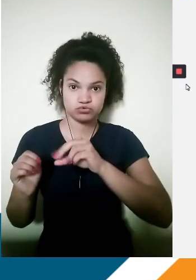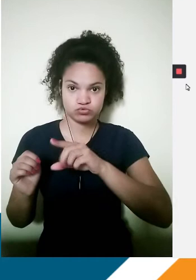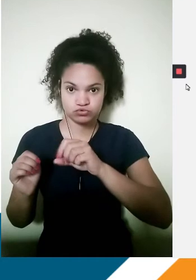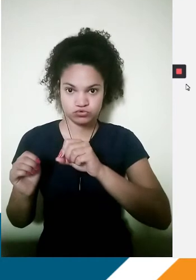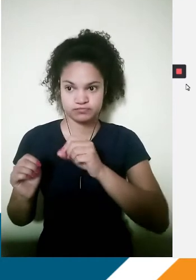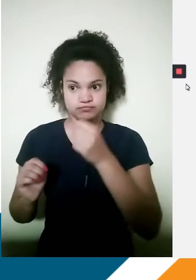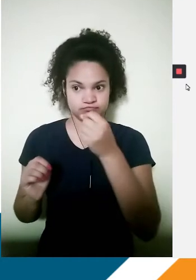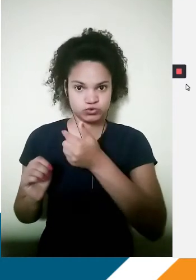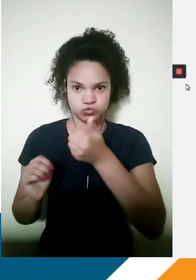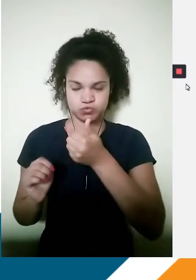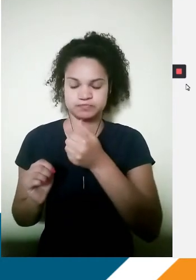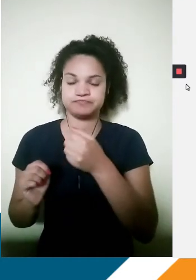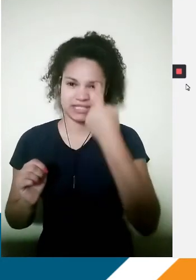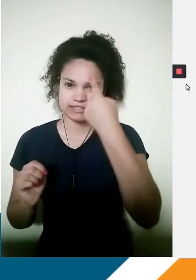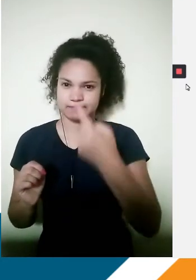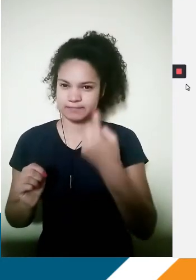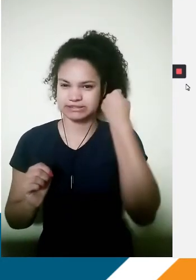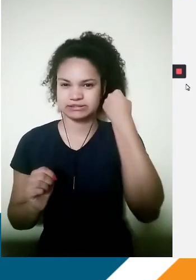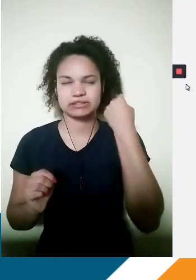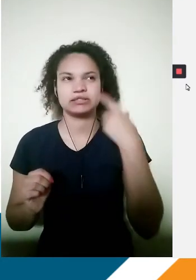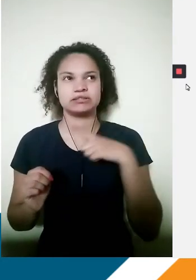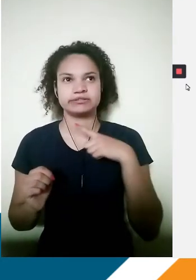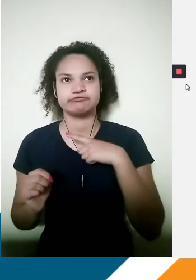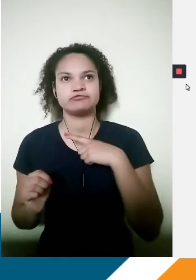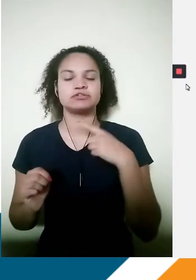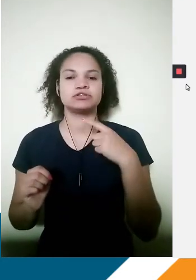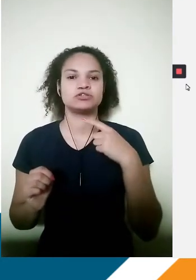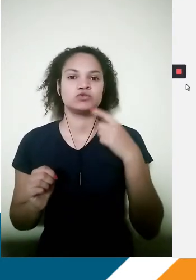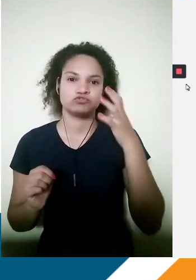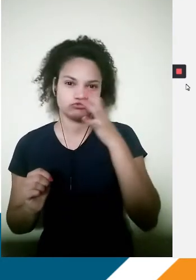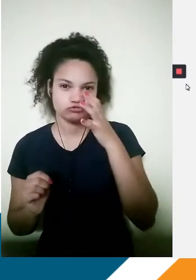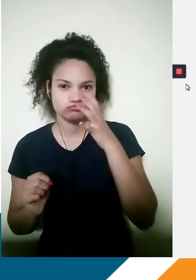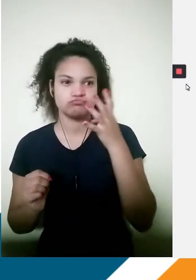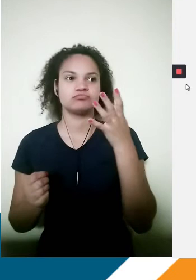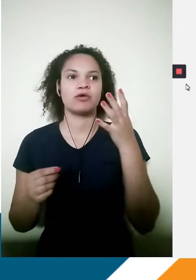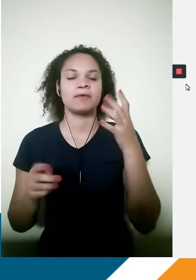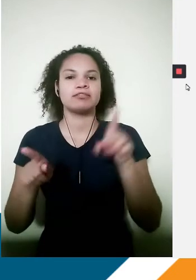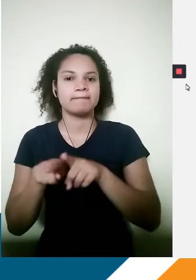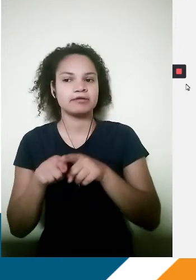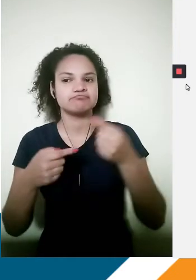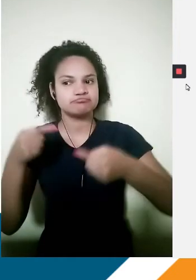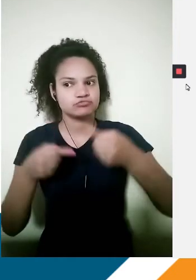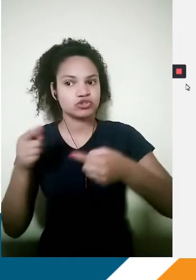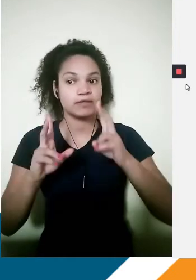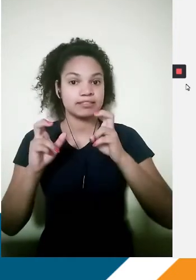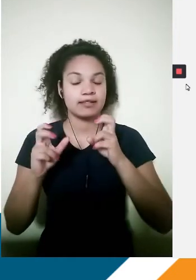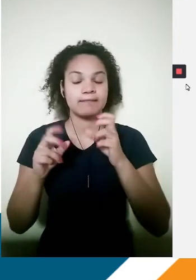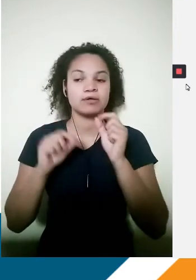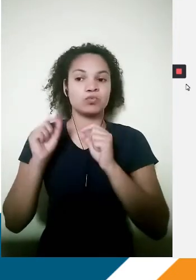Na semana passada nós vimos, nós assistimos, nós discutimos alguns temas